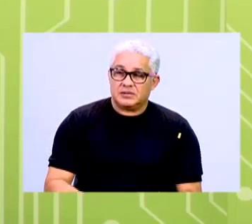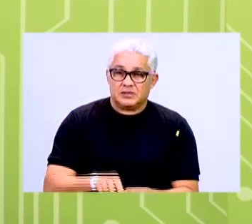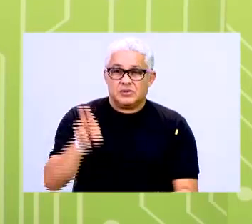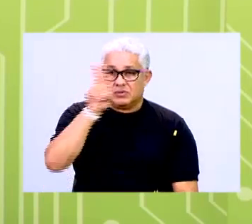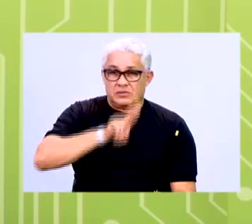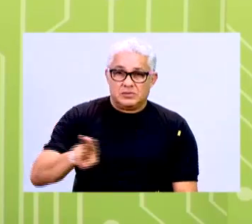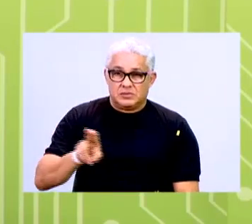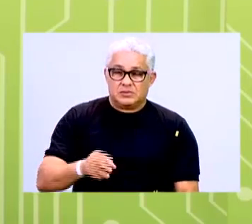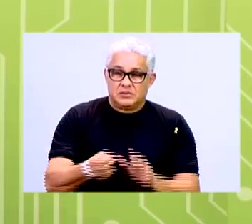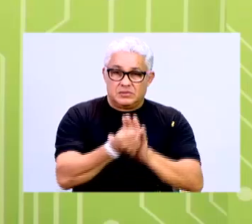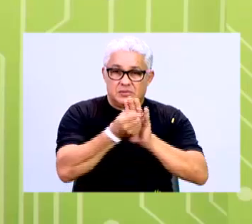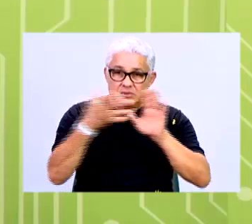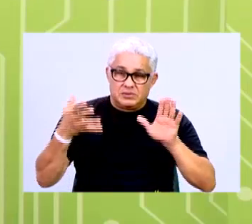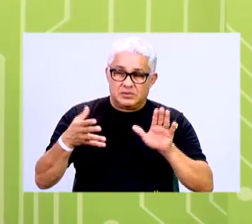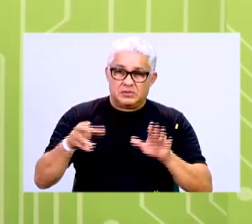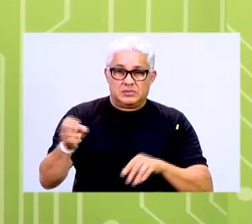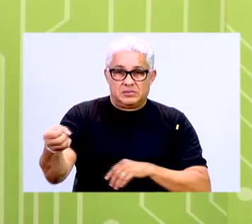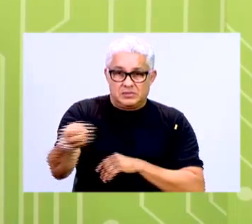da nova aplicação,